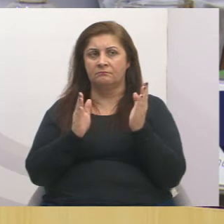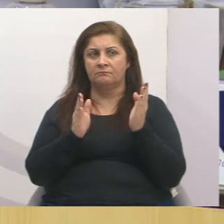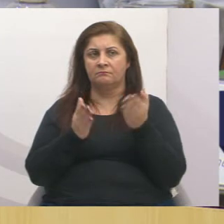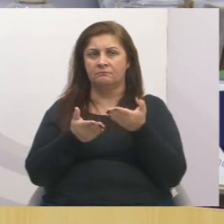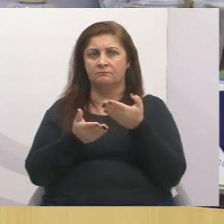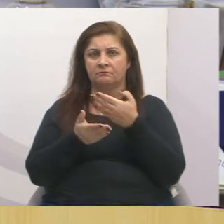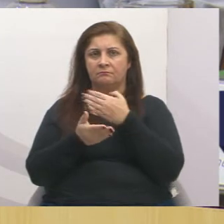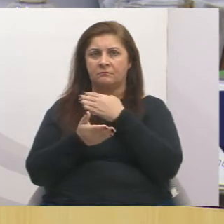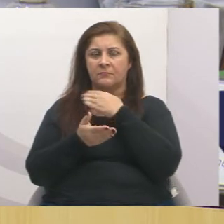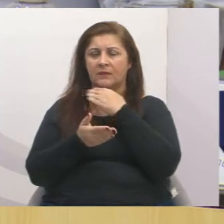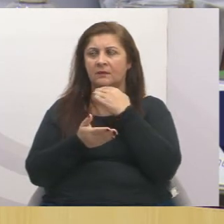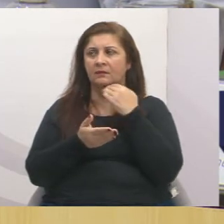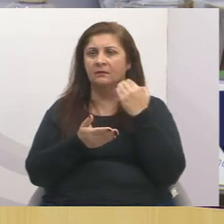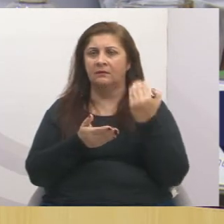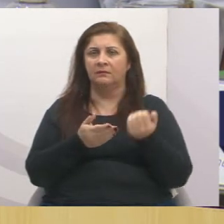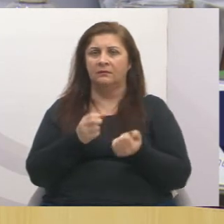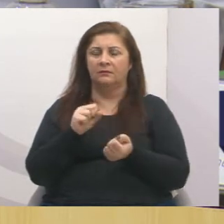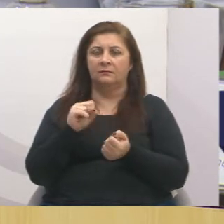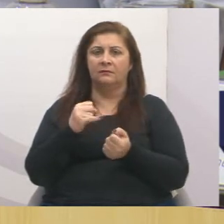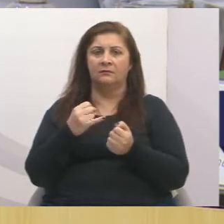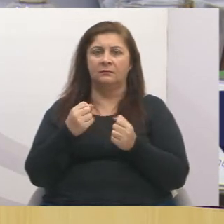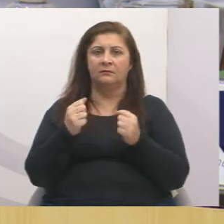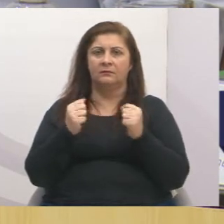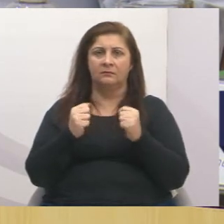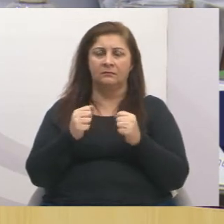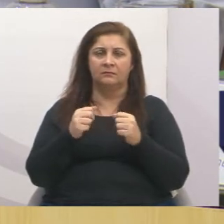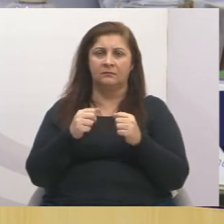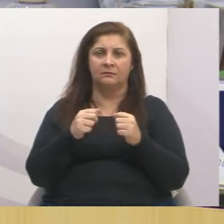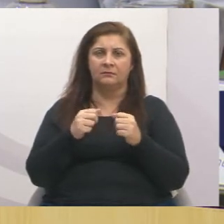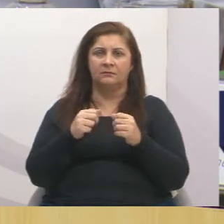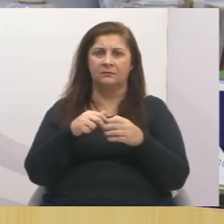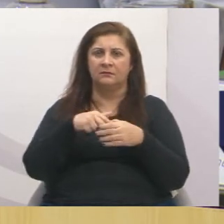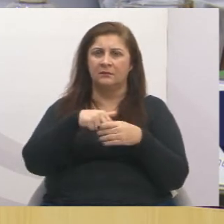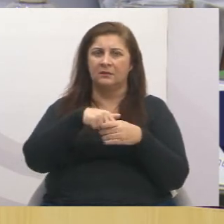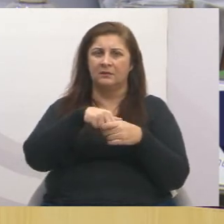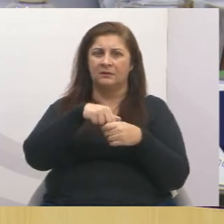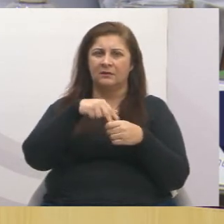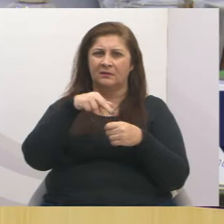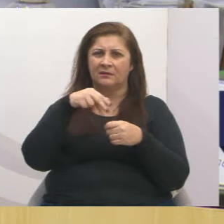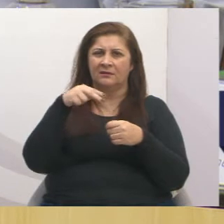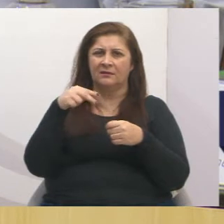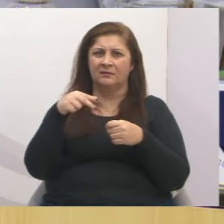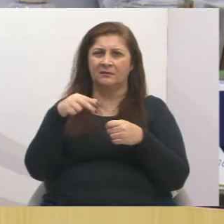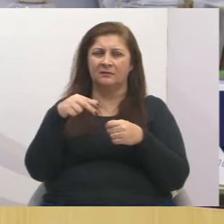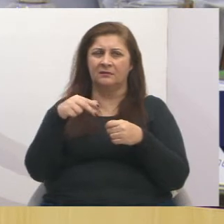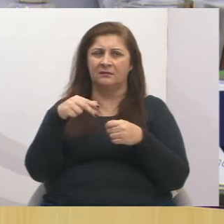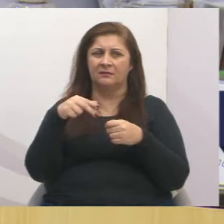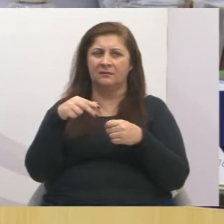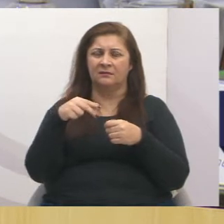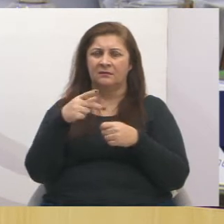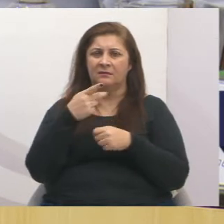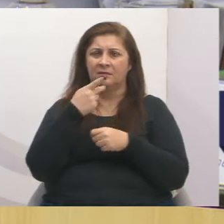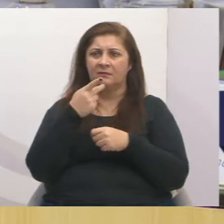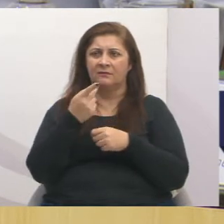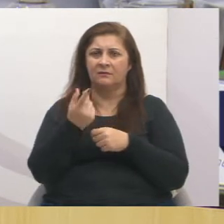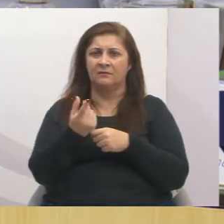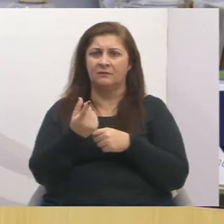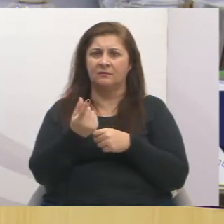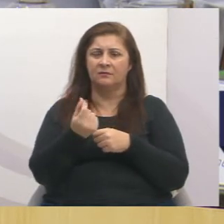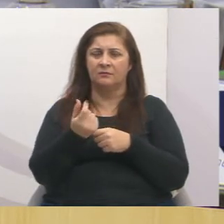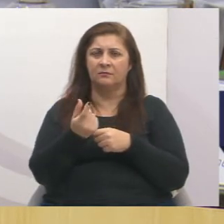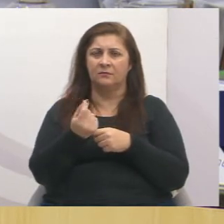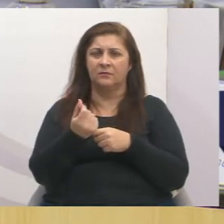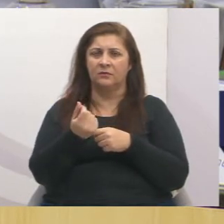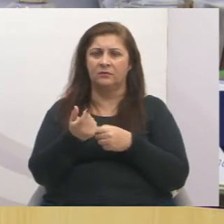pudesse ressuscitar e voltar e falar, me dá meu dinheiro, ela voltaria e falaria, me dá o dinheiro que